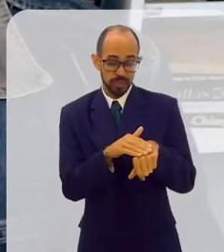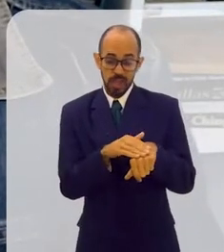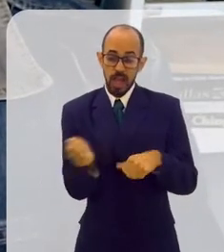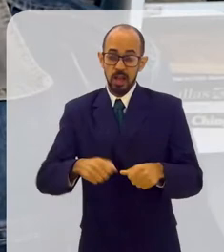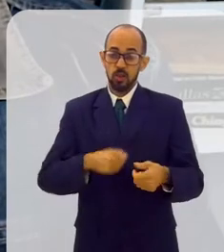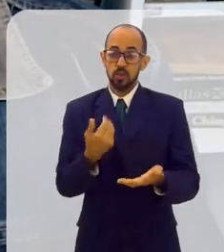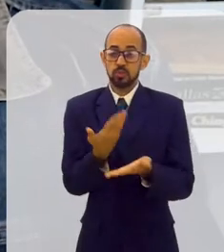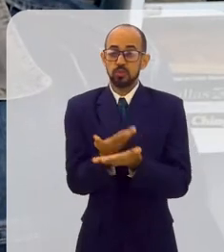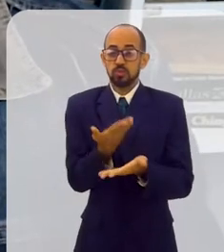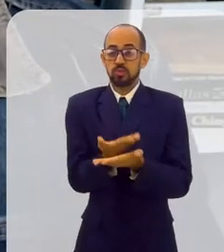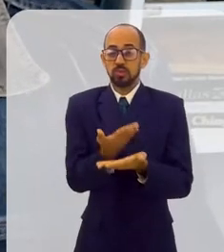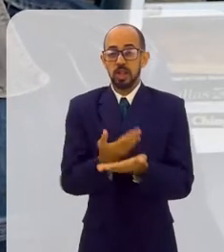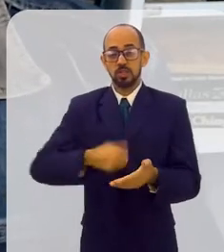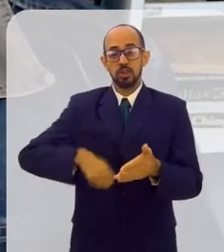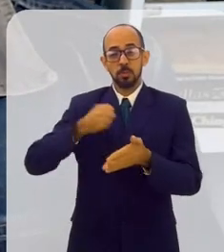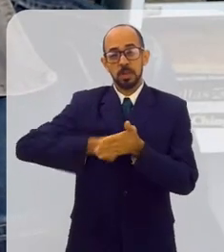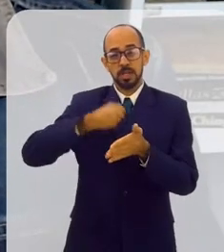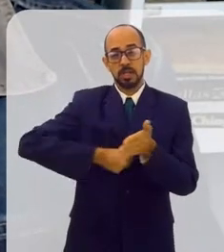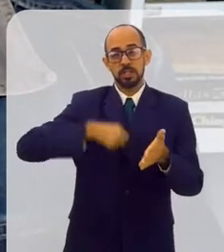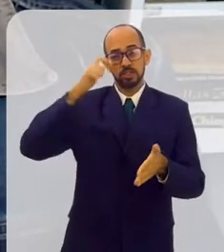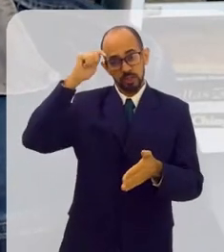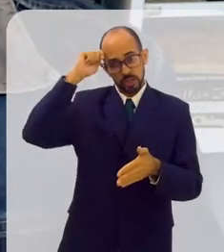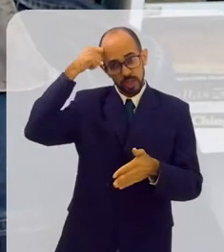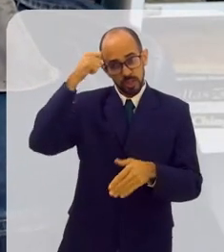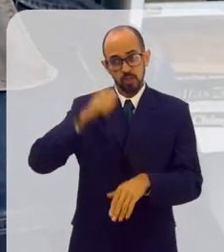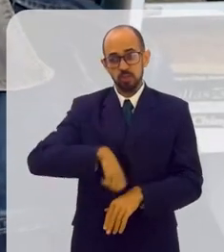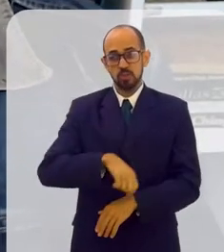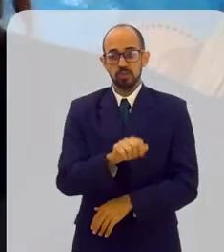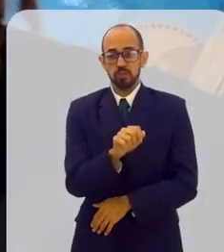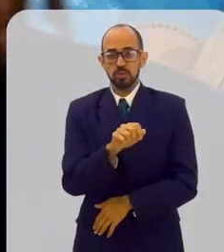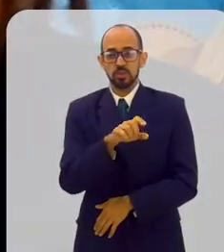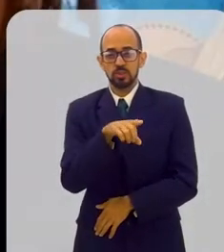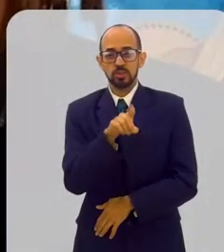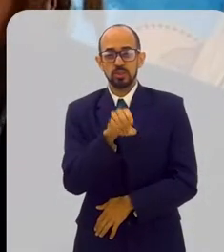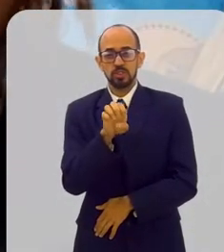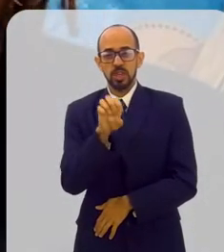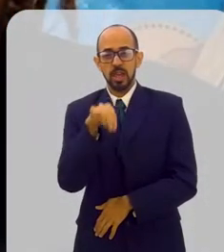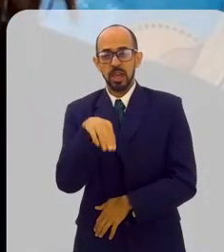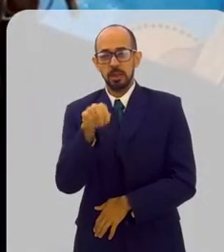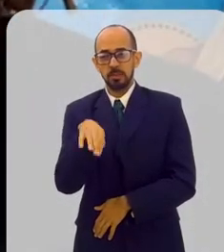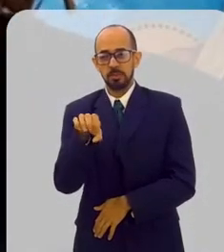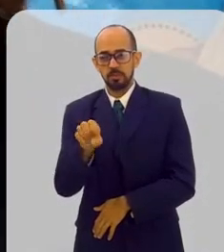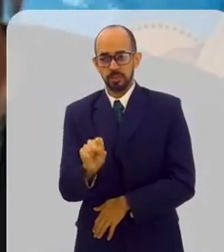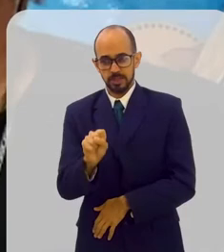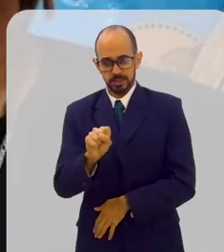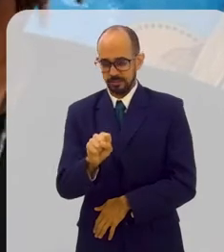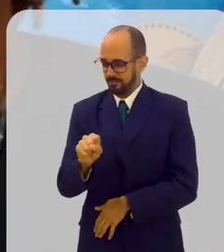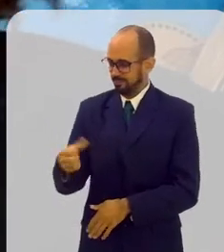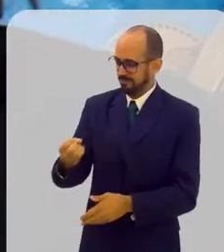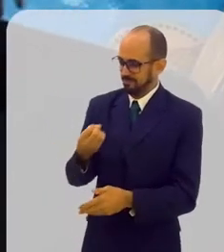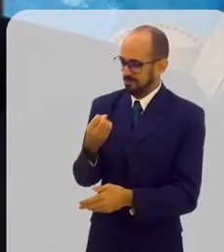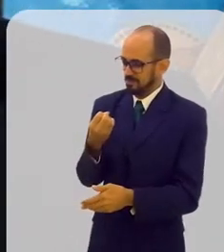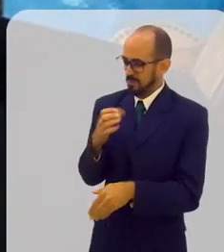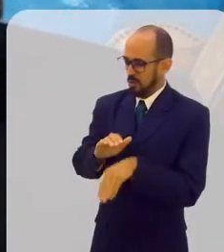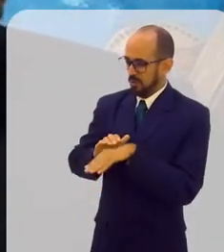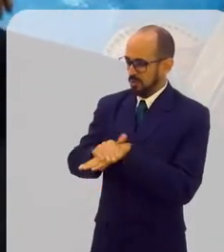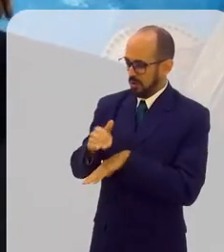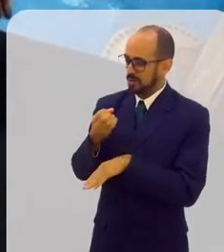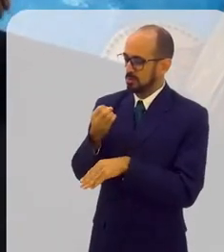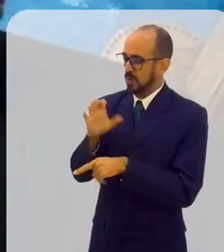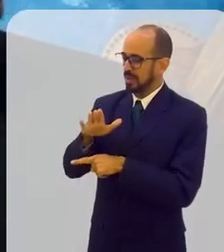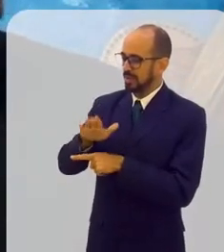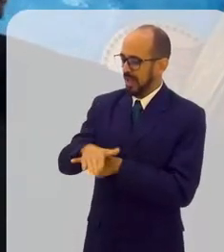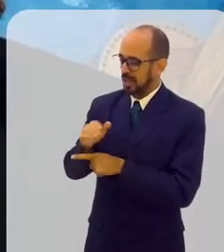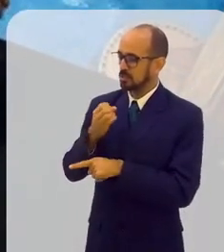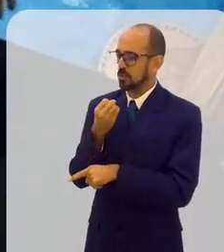intelectual, acadêmico e militante negro, James Pechincha. Salve, salve, salve. Boa noite, boa